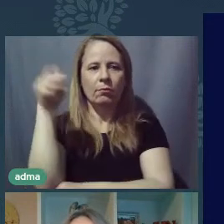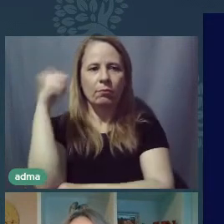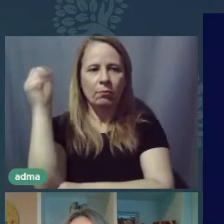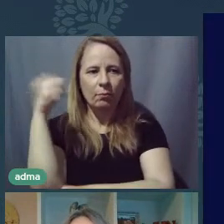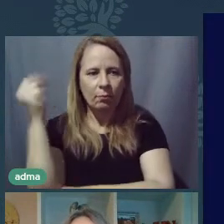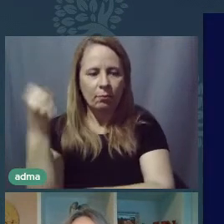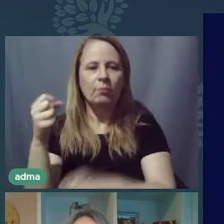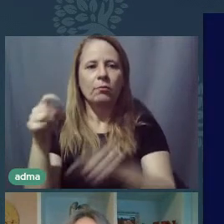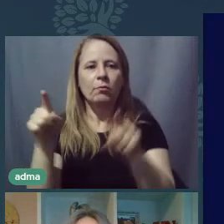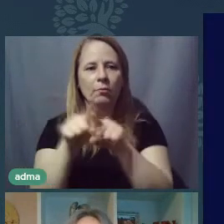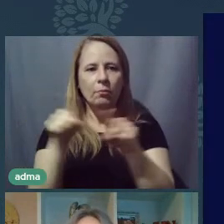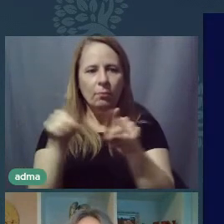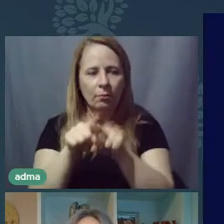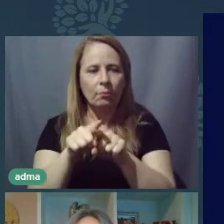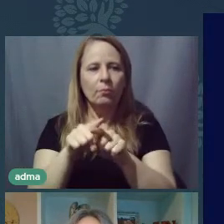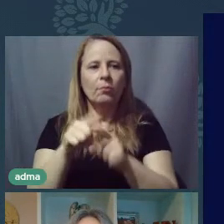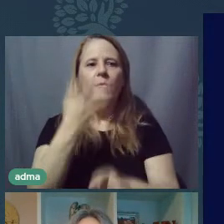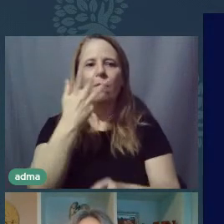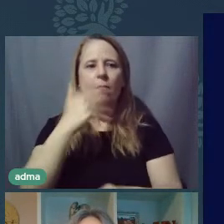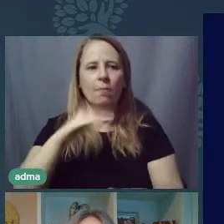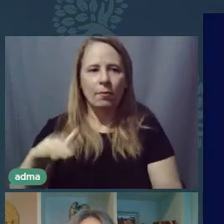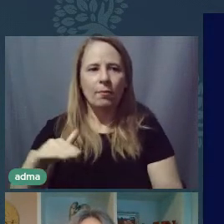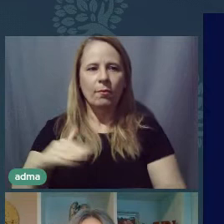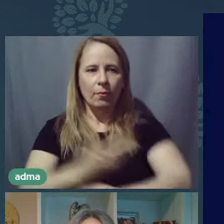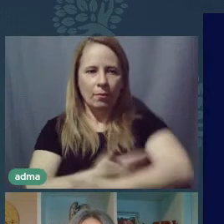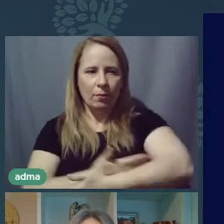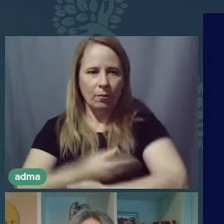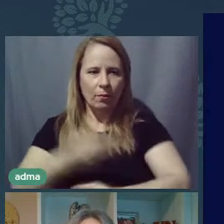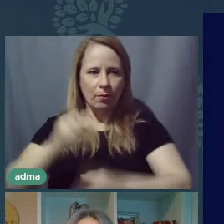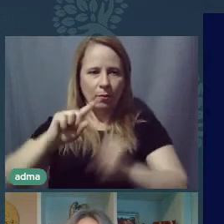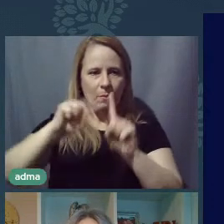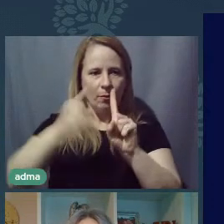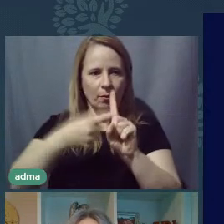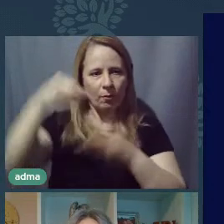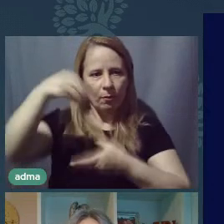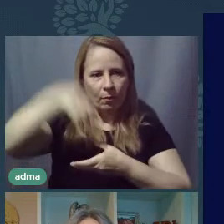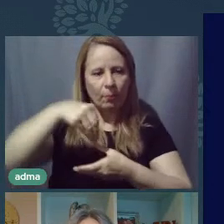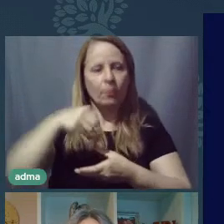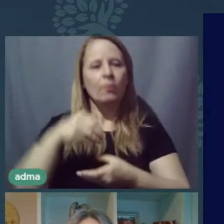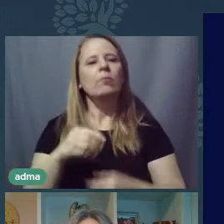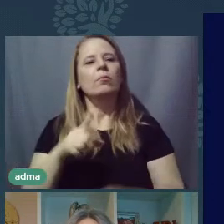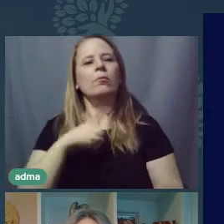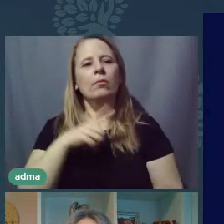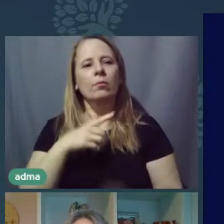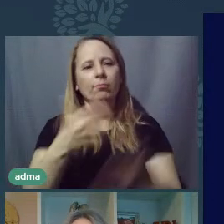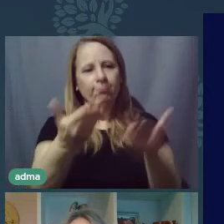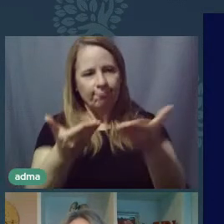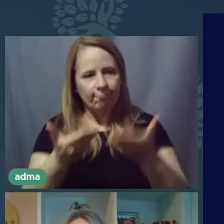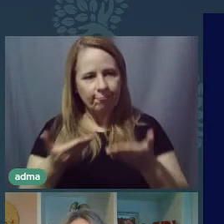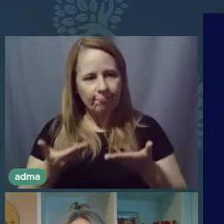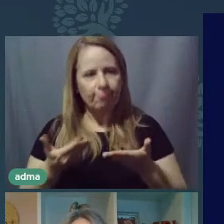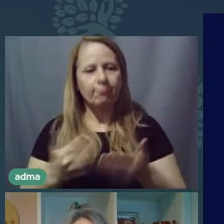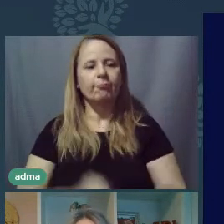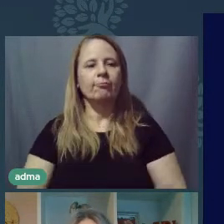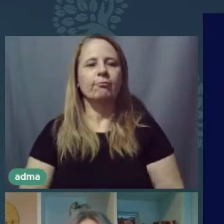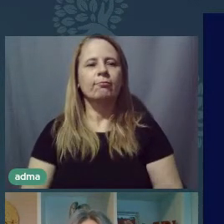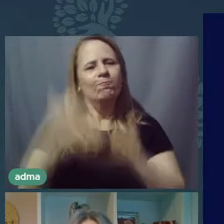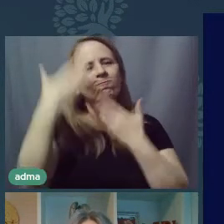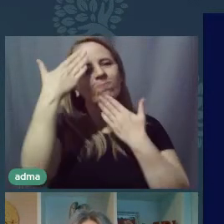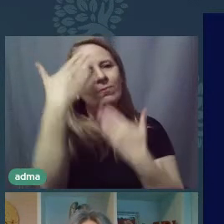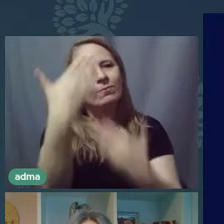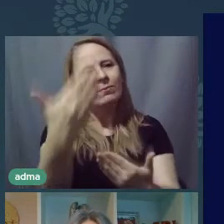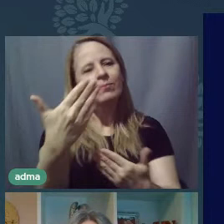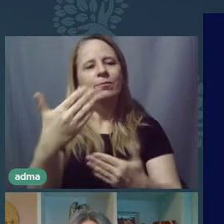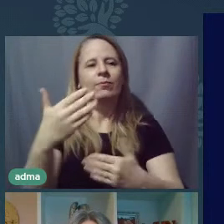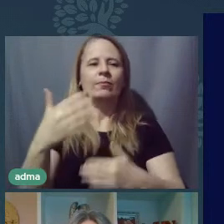terapia intensiva pediátrica e neonatal pela Sobrafib. Seja bem-vinda, doutora. Muito obrigada. Eu